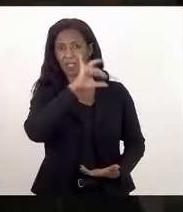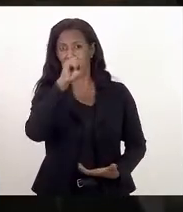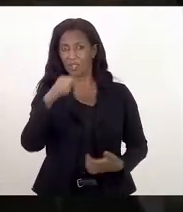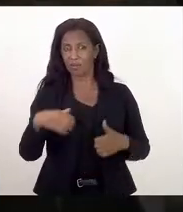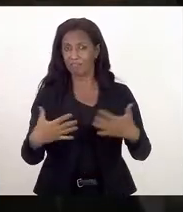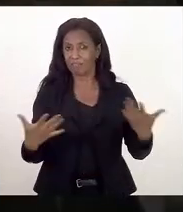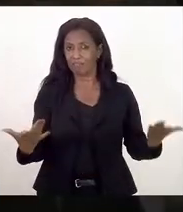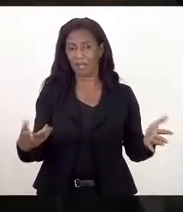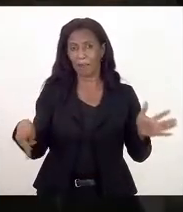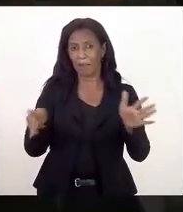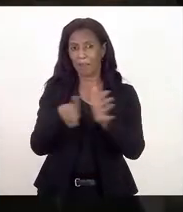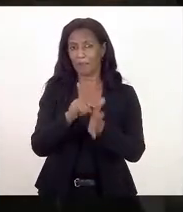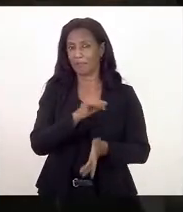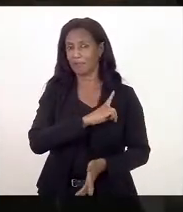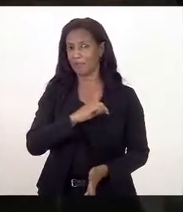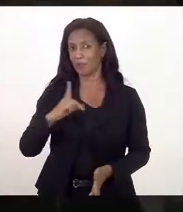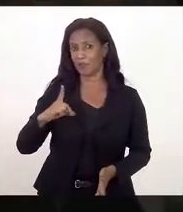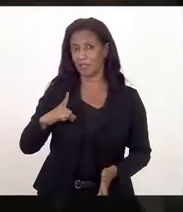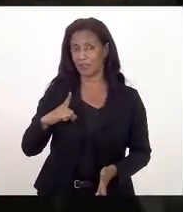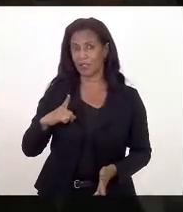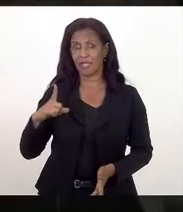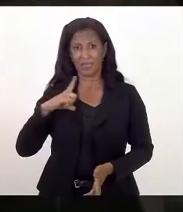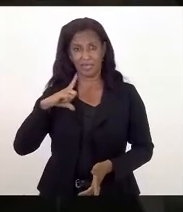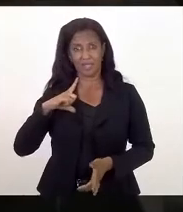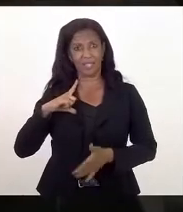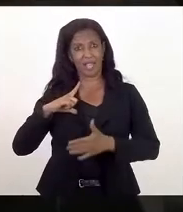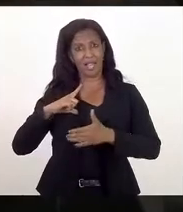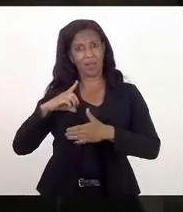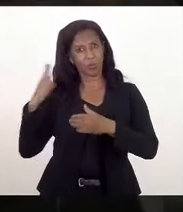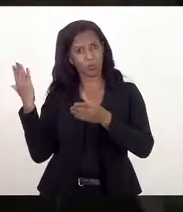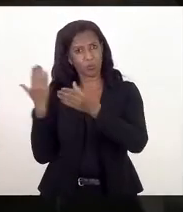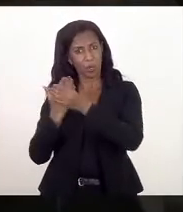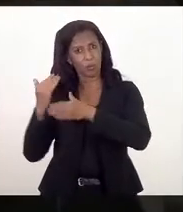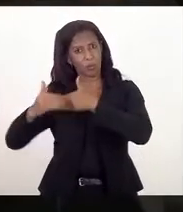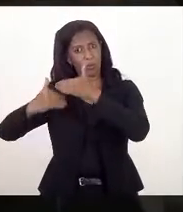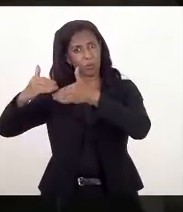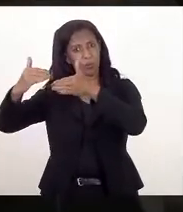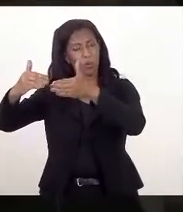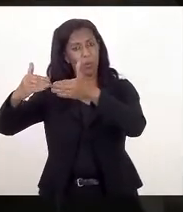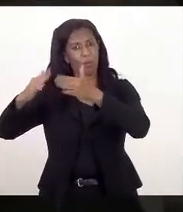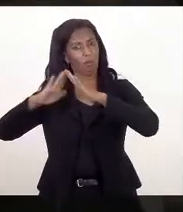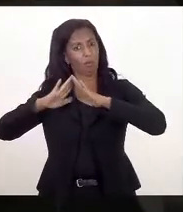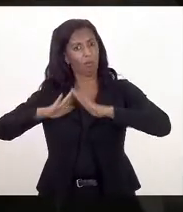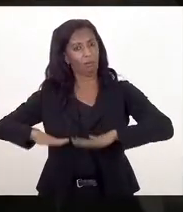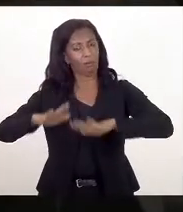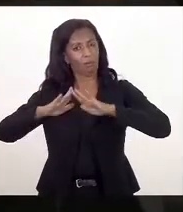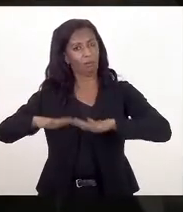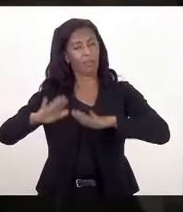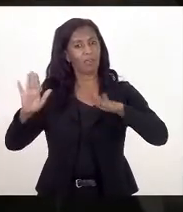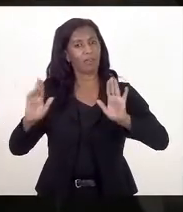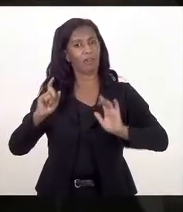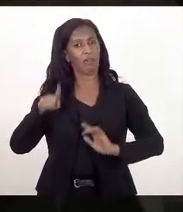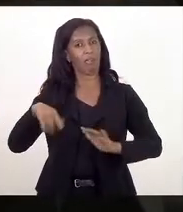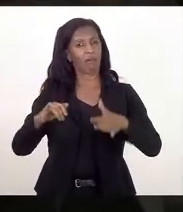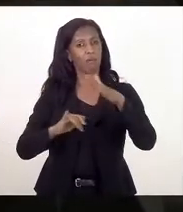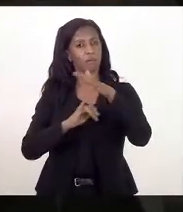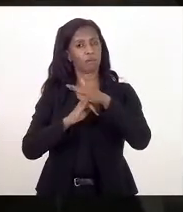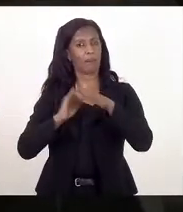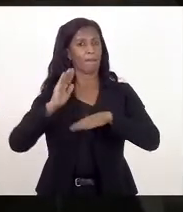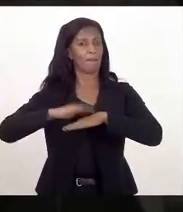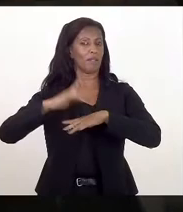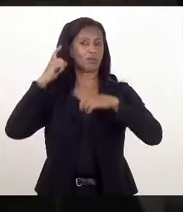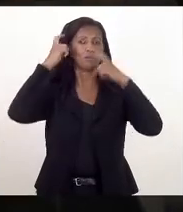obviamente, a própria Defensoria ainda está aqui nesse processo, mas eu digo com absoluta tranquilidade que é uma das instituições mais